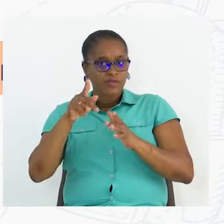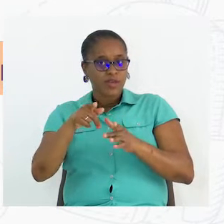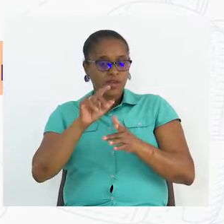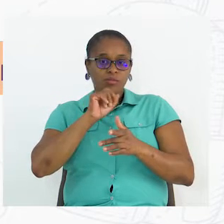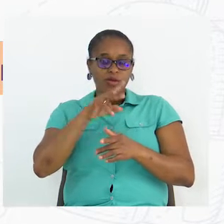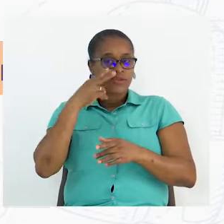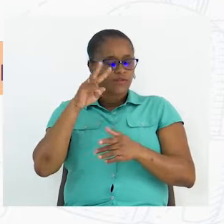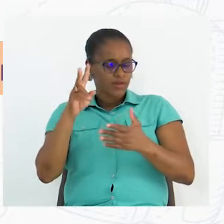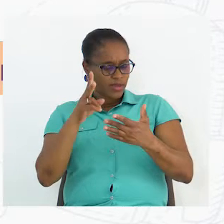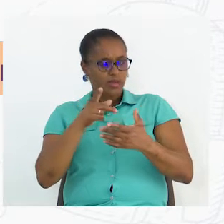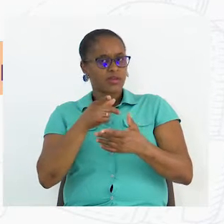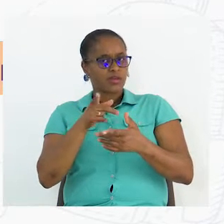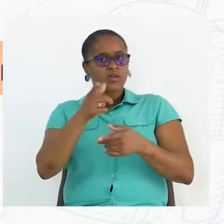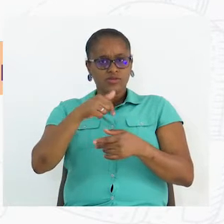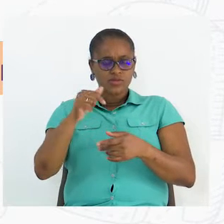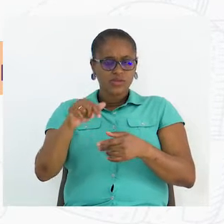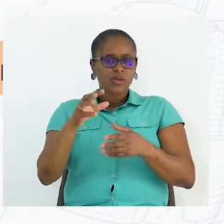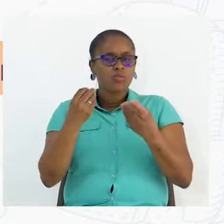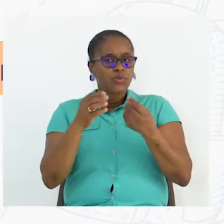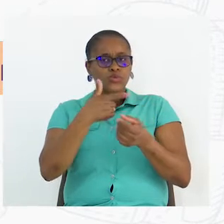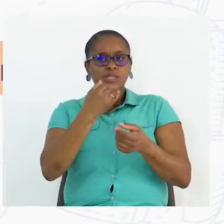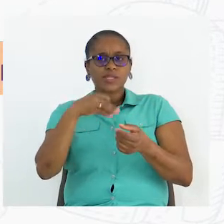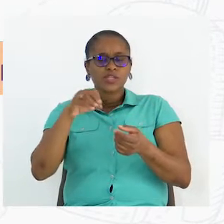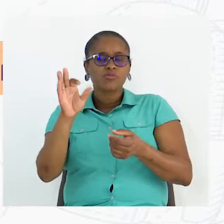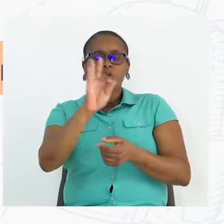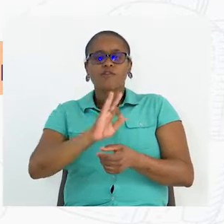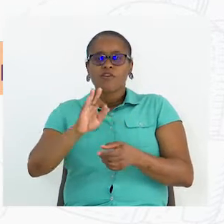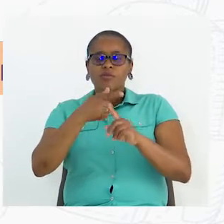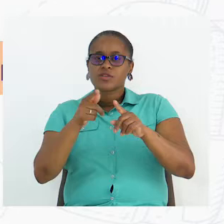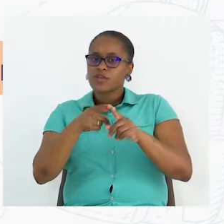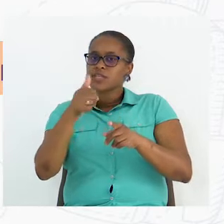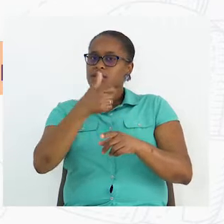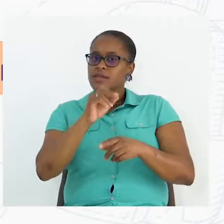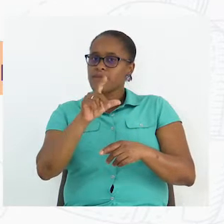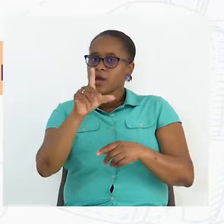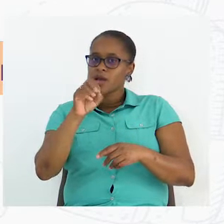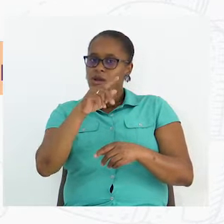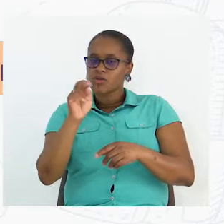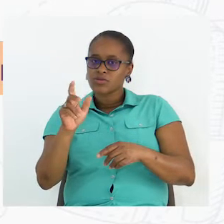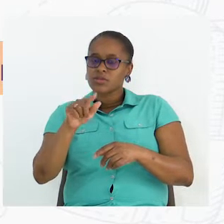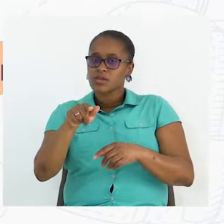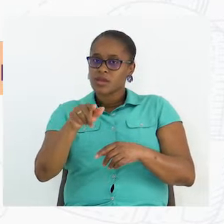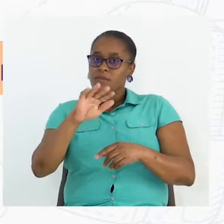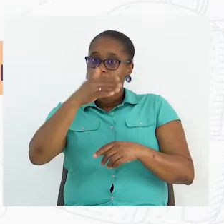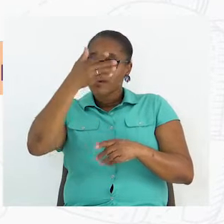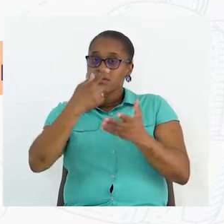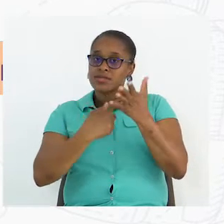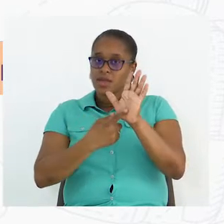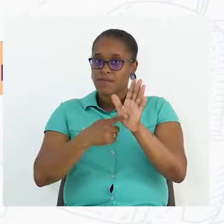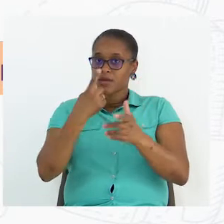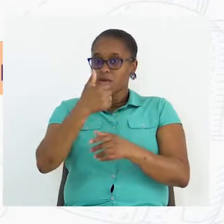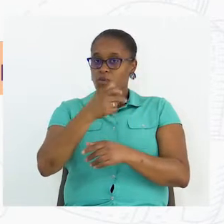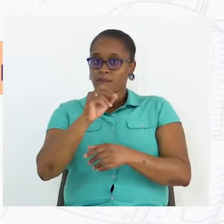podem observar, nós temos vários tipos e formas diferentes de balões. Temos o primeiro exemplo, que é um balão